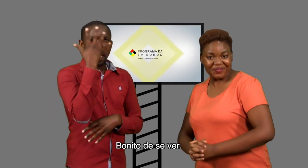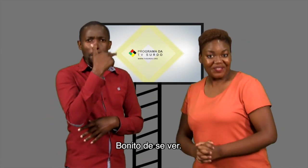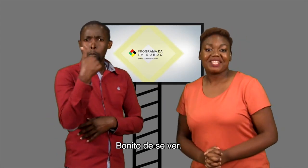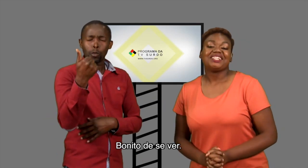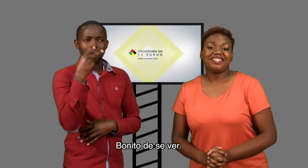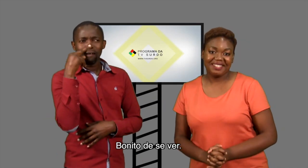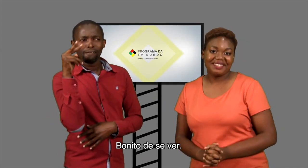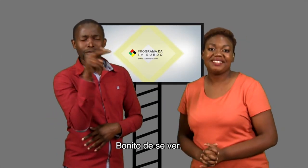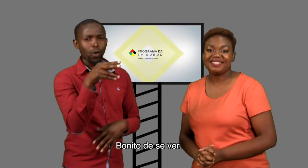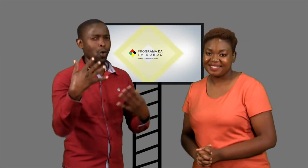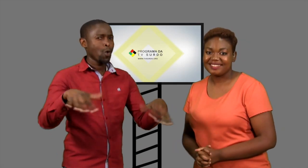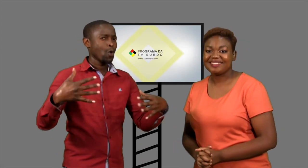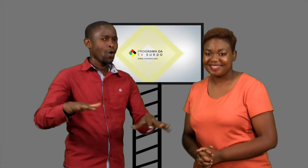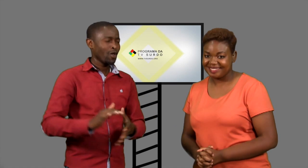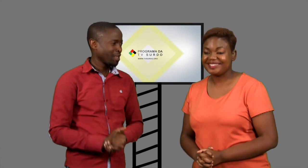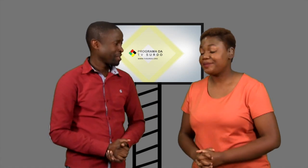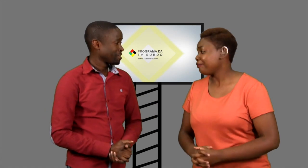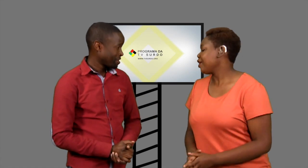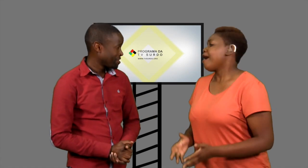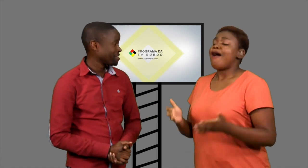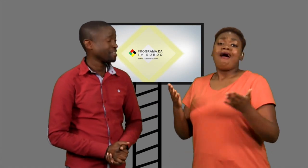bonito de se ver.